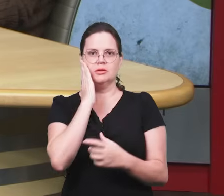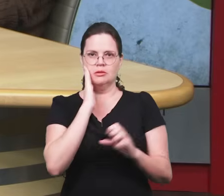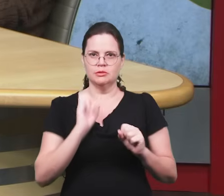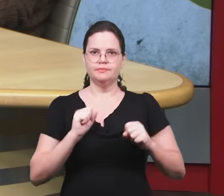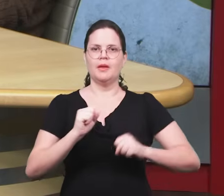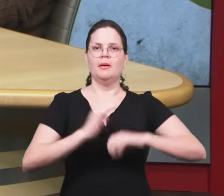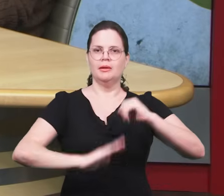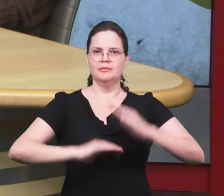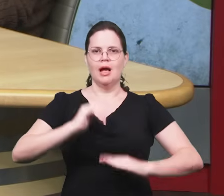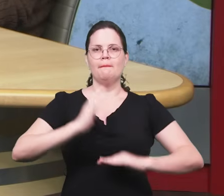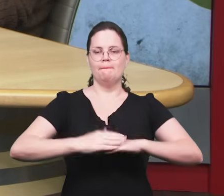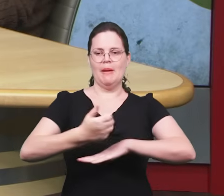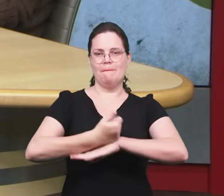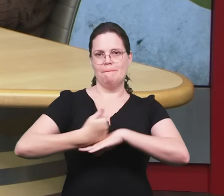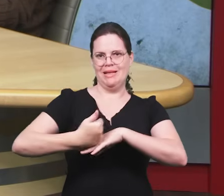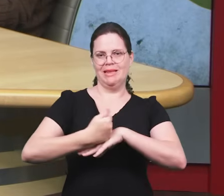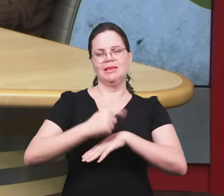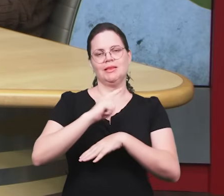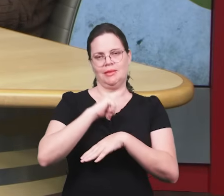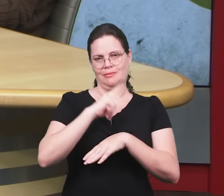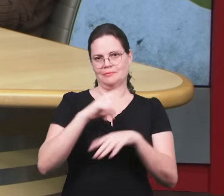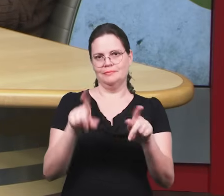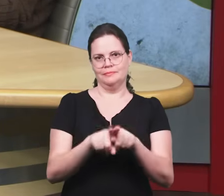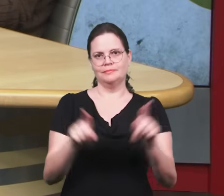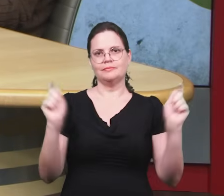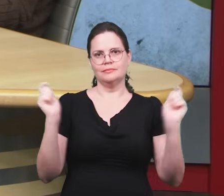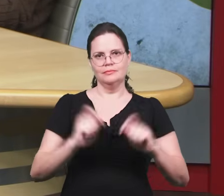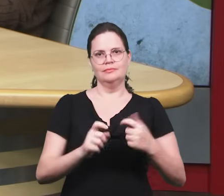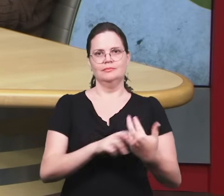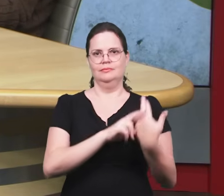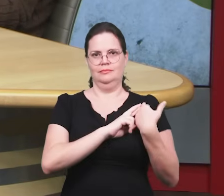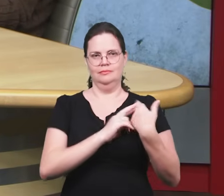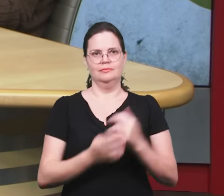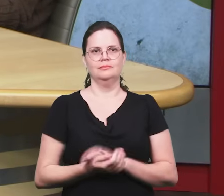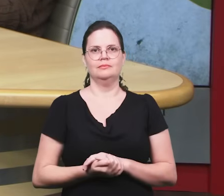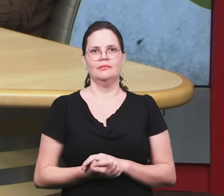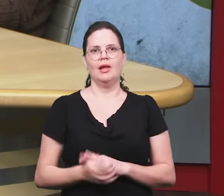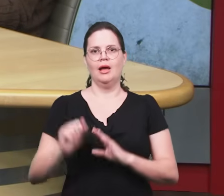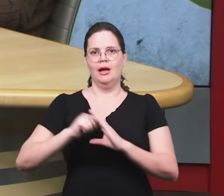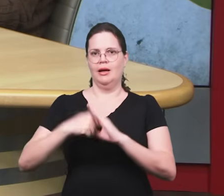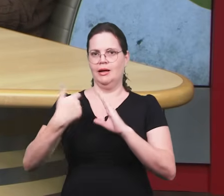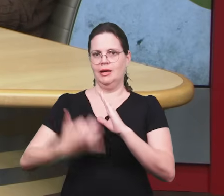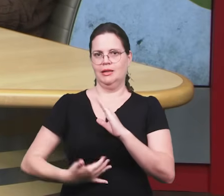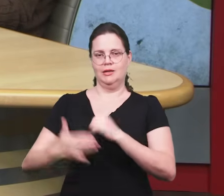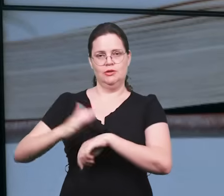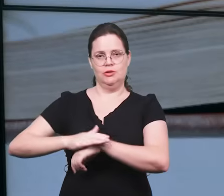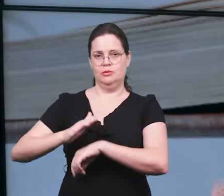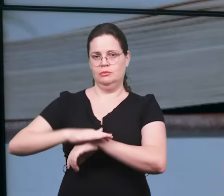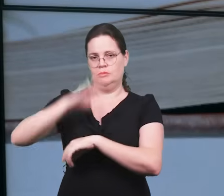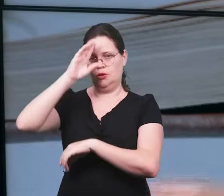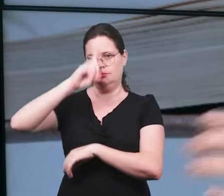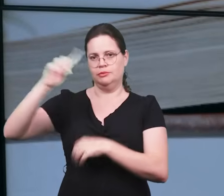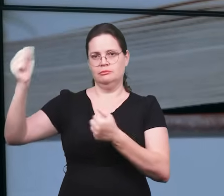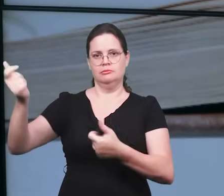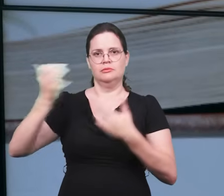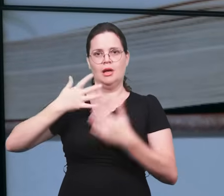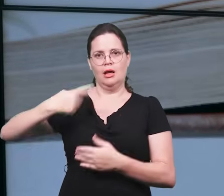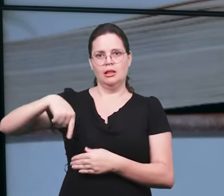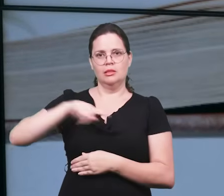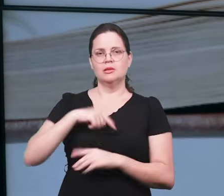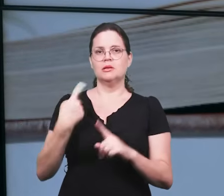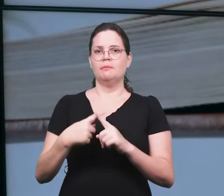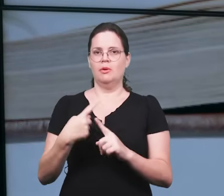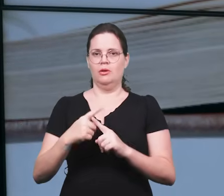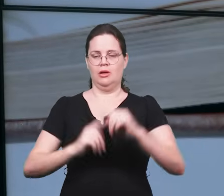ao mesmo tempo. São características que só o Senhor pode nos dar, né? Você ter